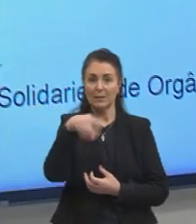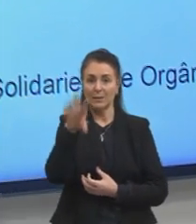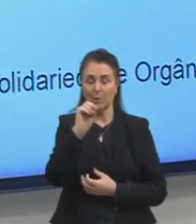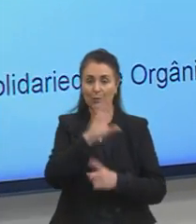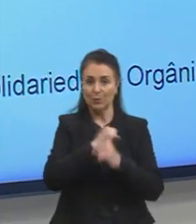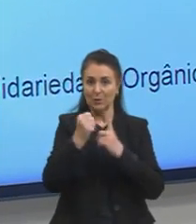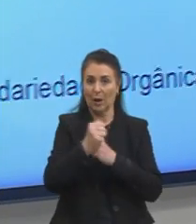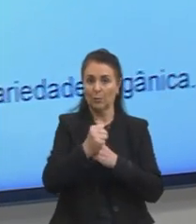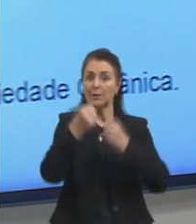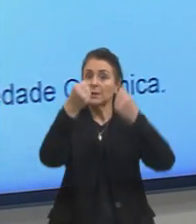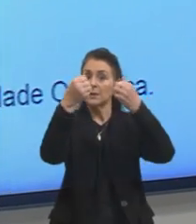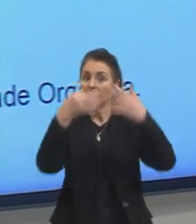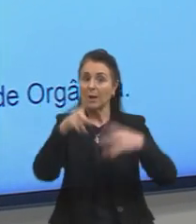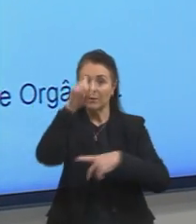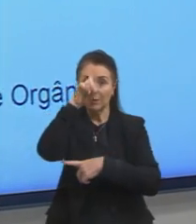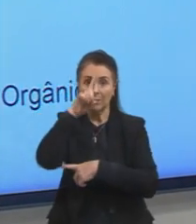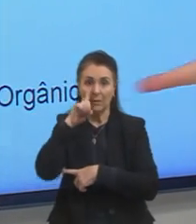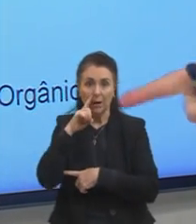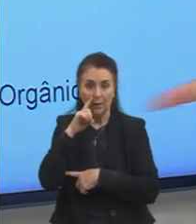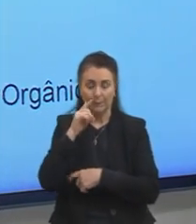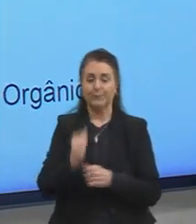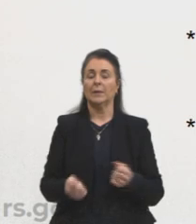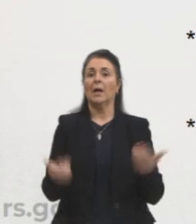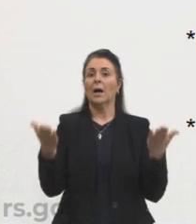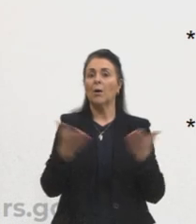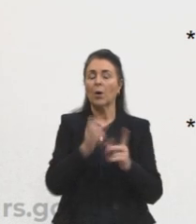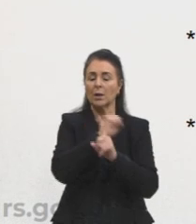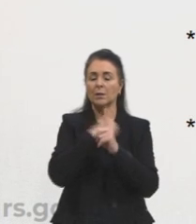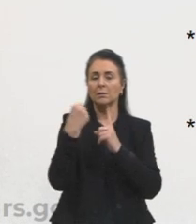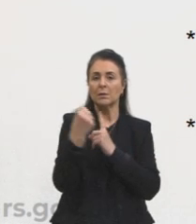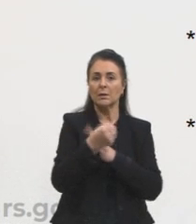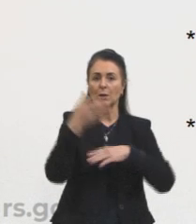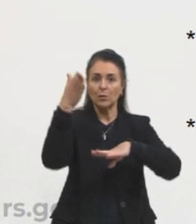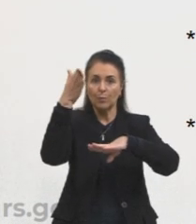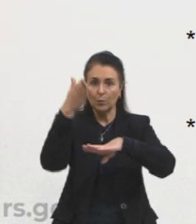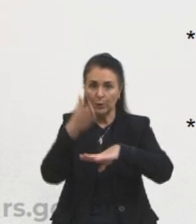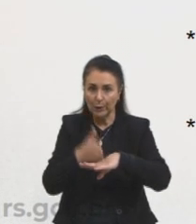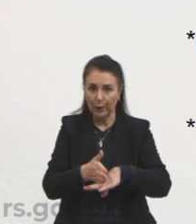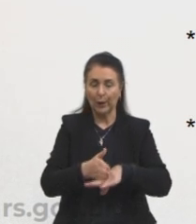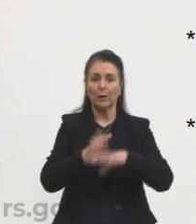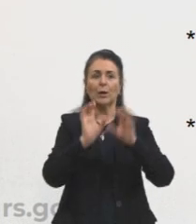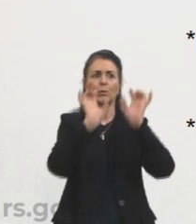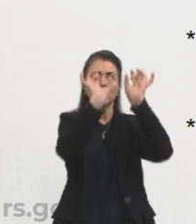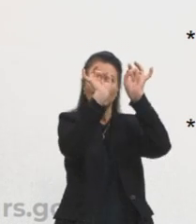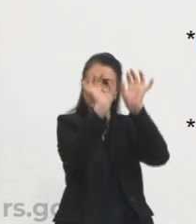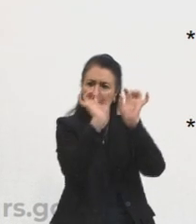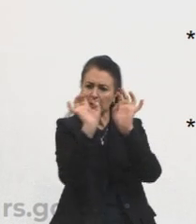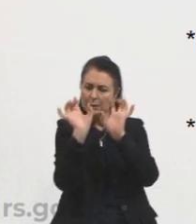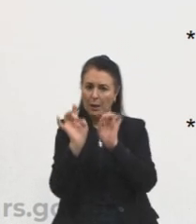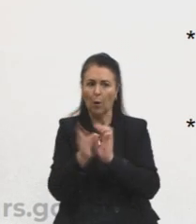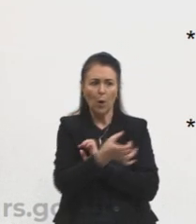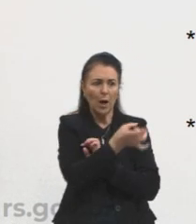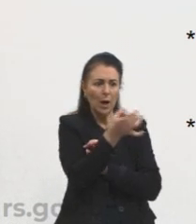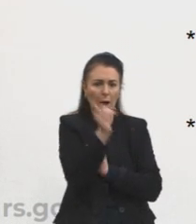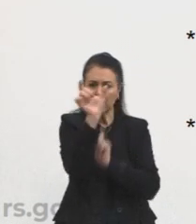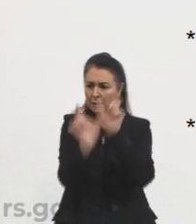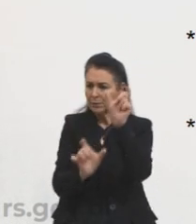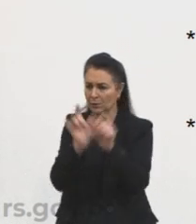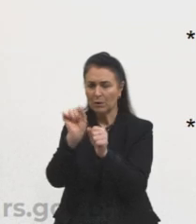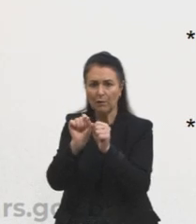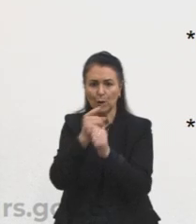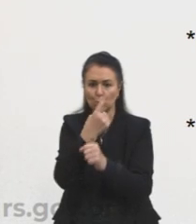e na sociedade moderna agora né que é um trabalho especializado cartesiano né Cada um cada um